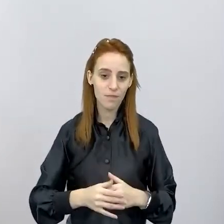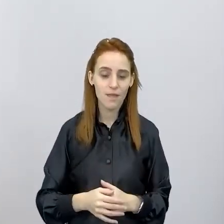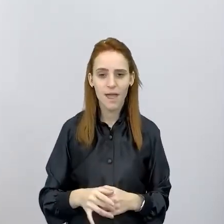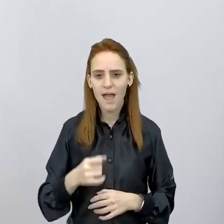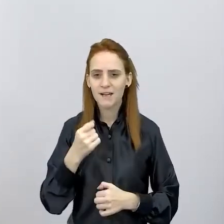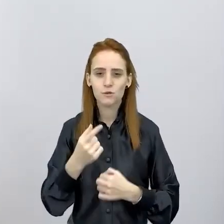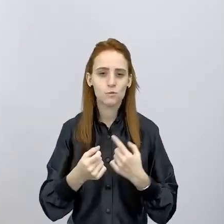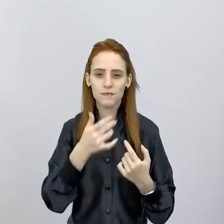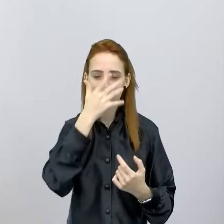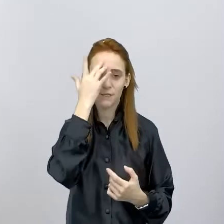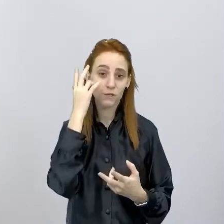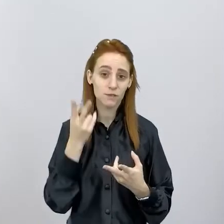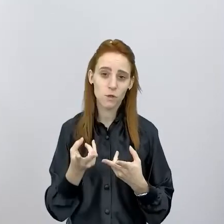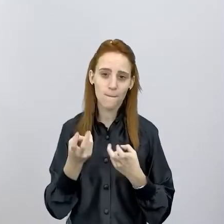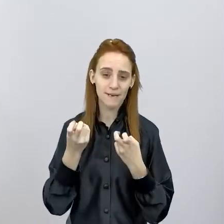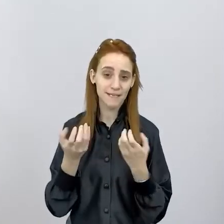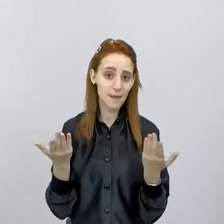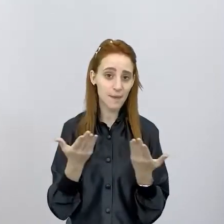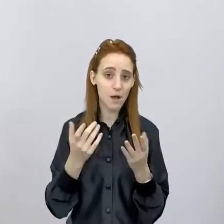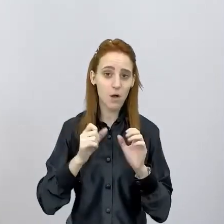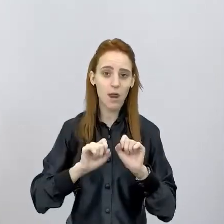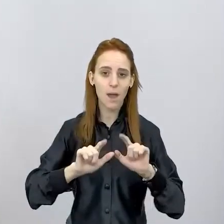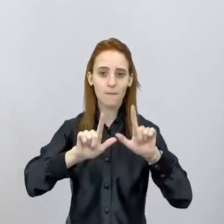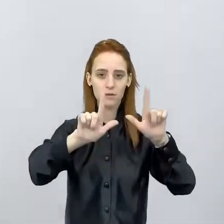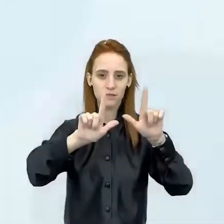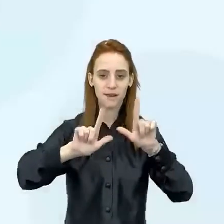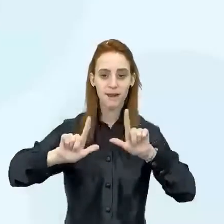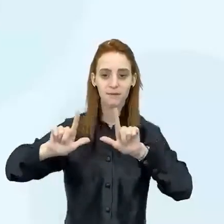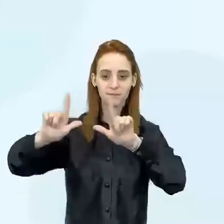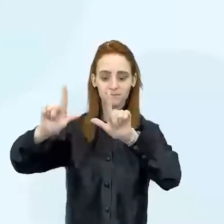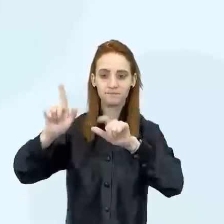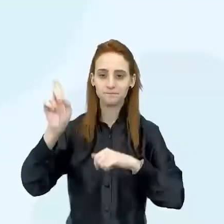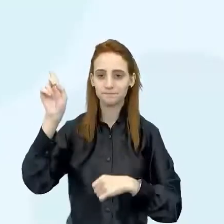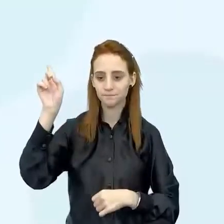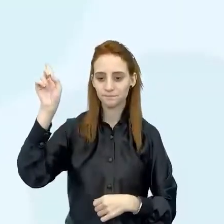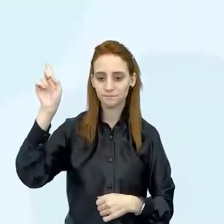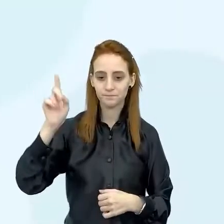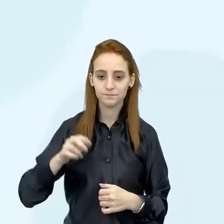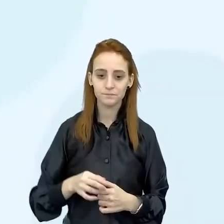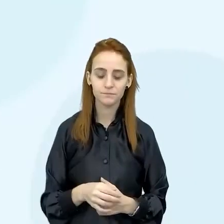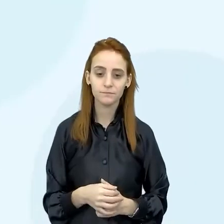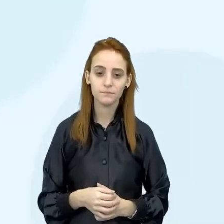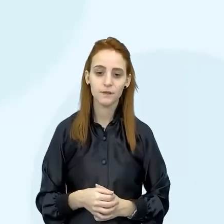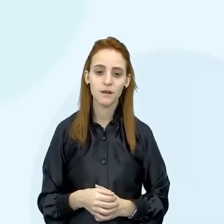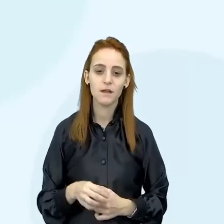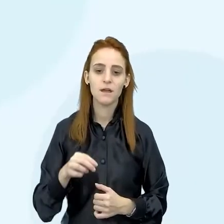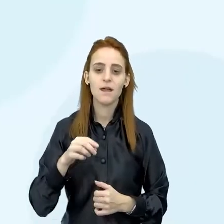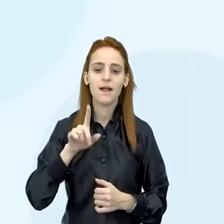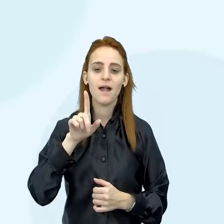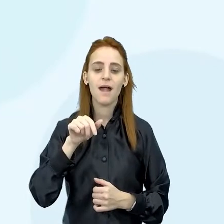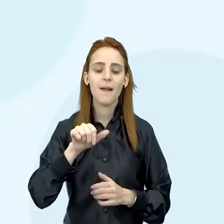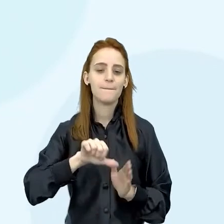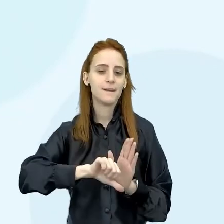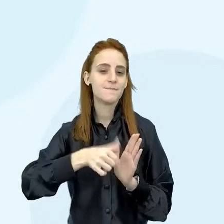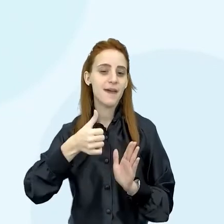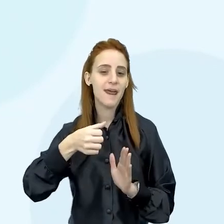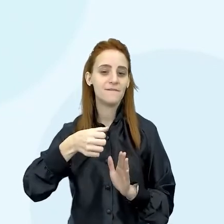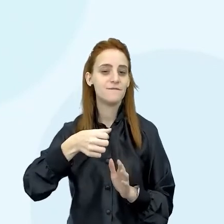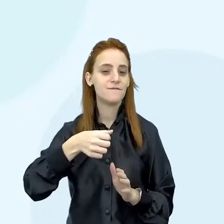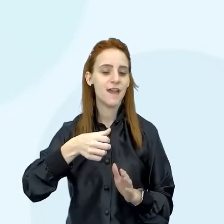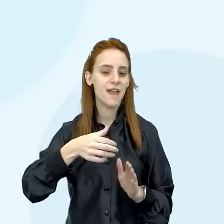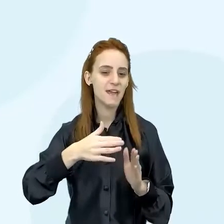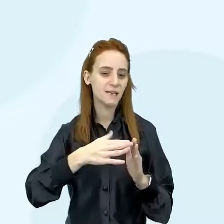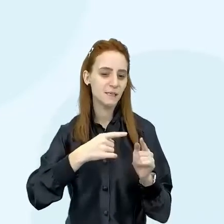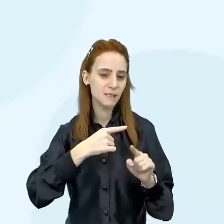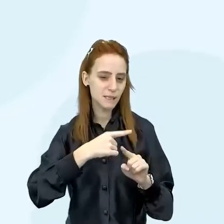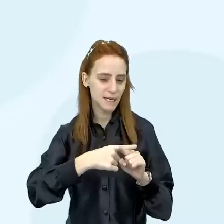Então, olha só, eu vou trazer 2 quadros aqui. Tem um quadro que está na tela, ele é um quadro que é a Primeira Missa, do Victor Meirelles, de